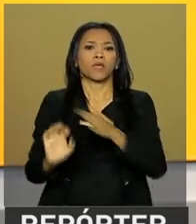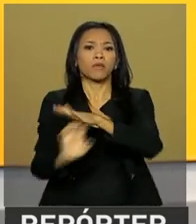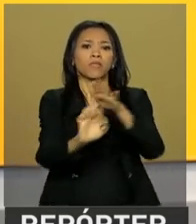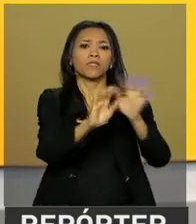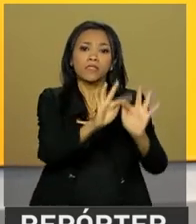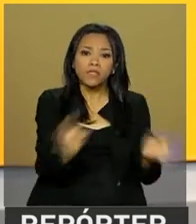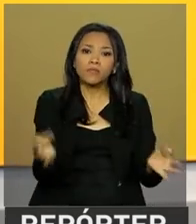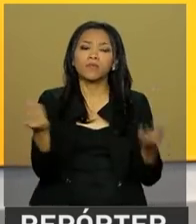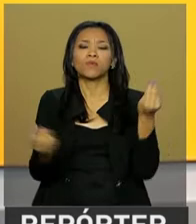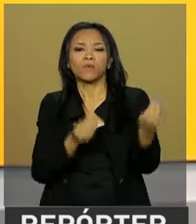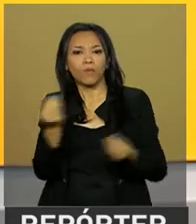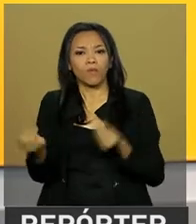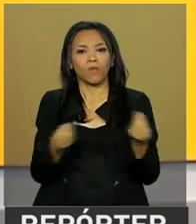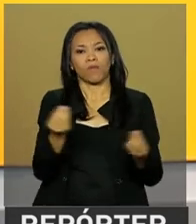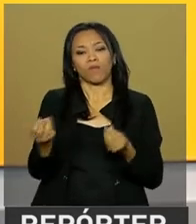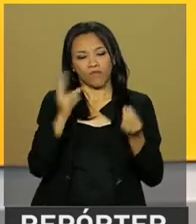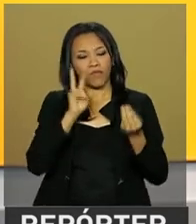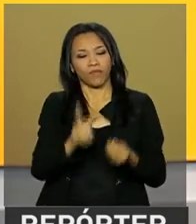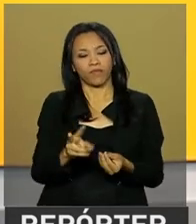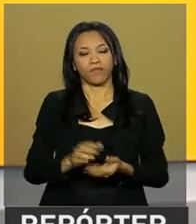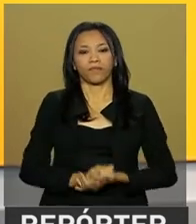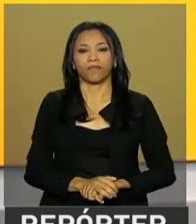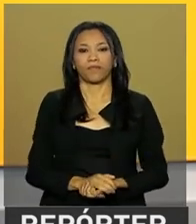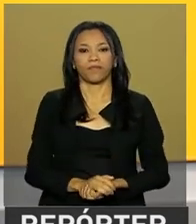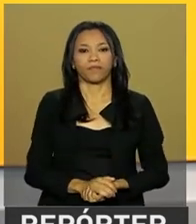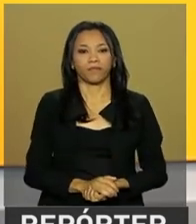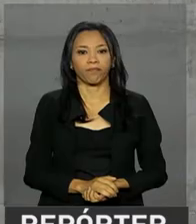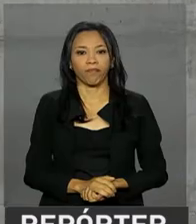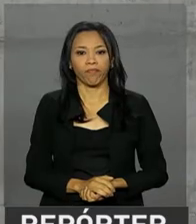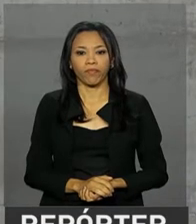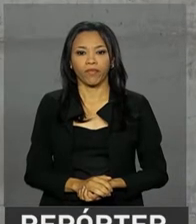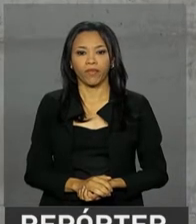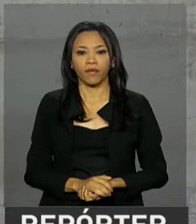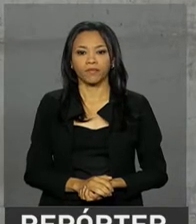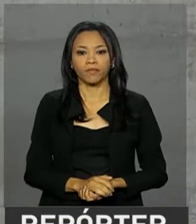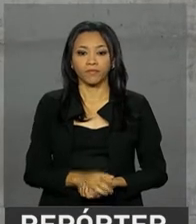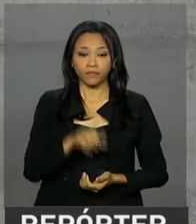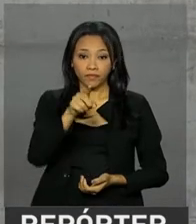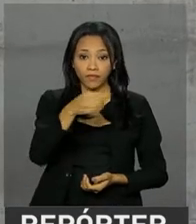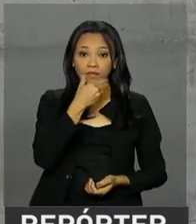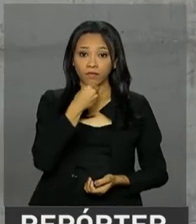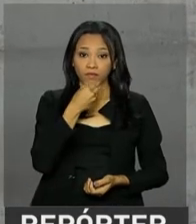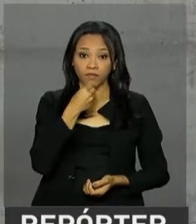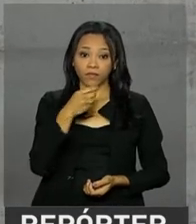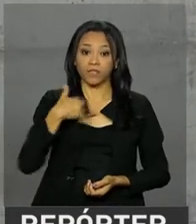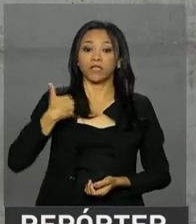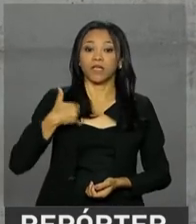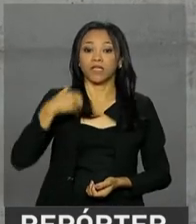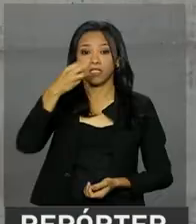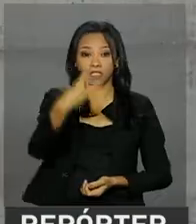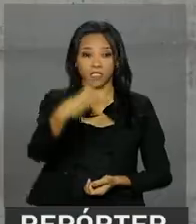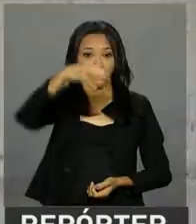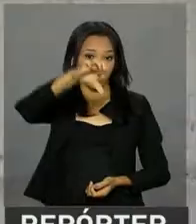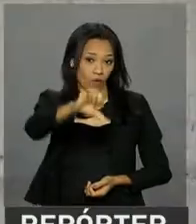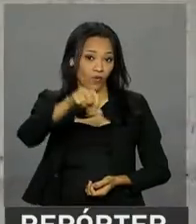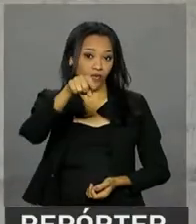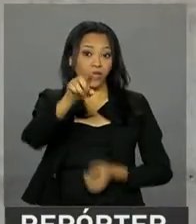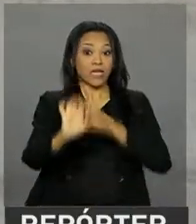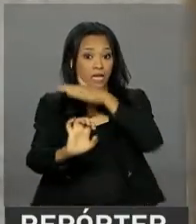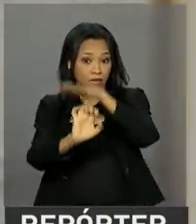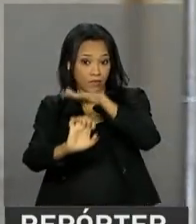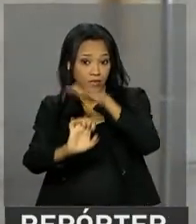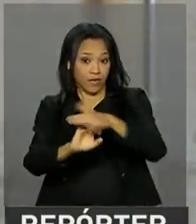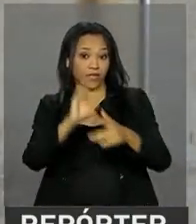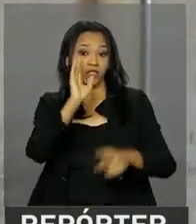vou ver na reportagem de beatriz a mídia daniel tem 39 anos ea empresa dele já